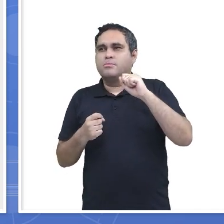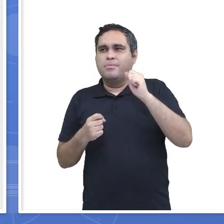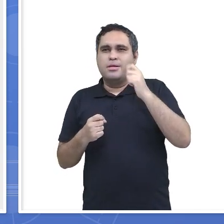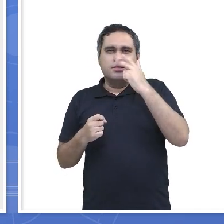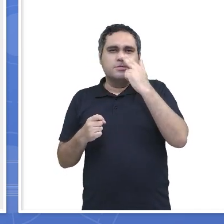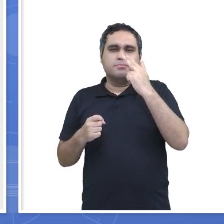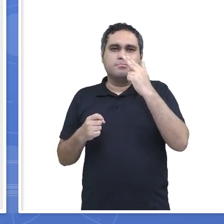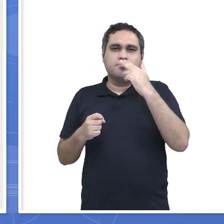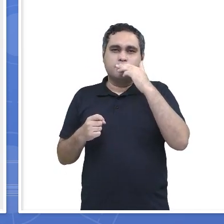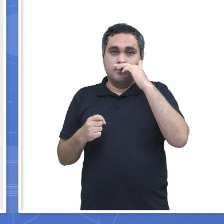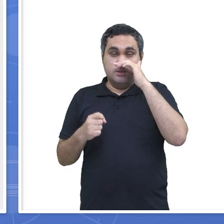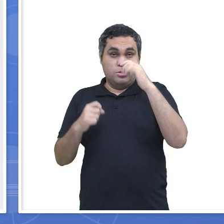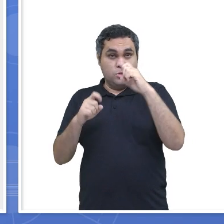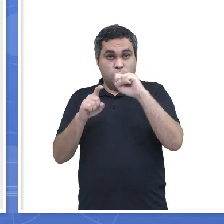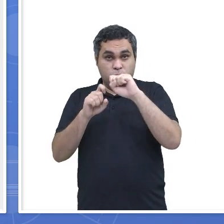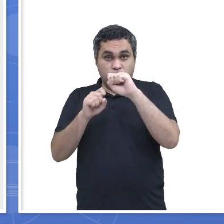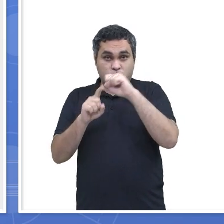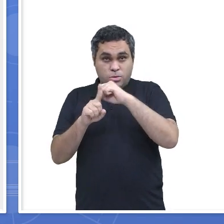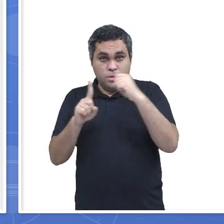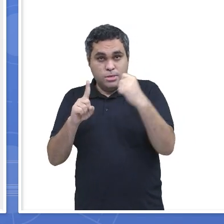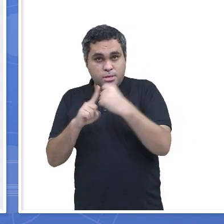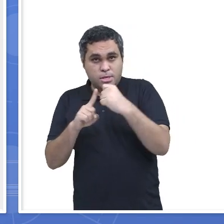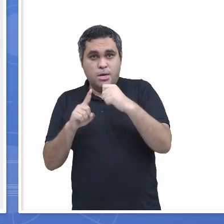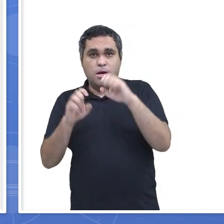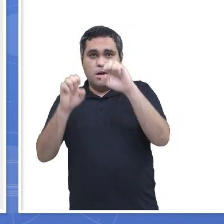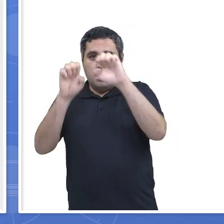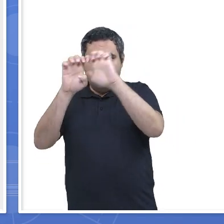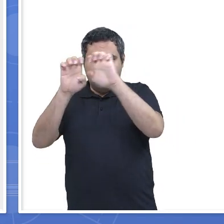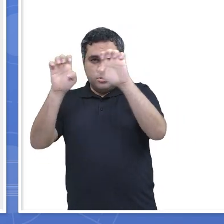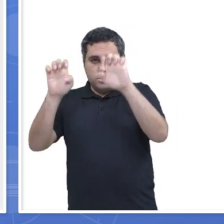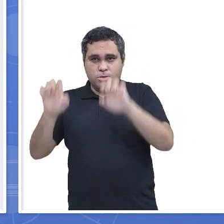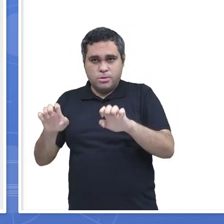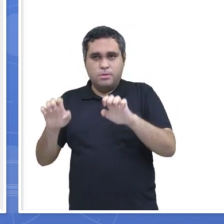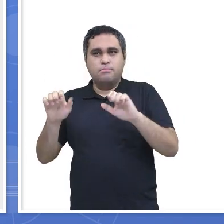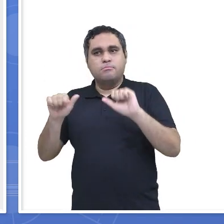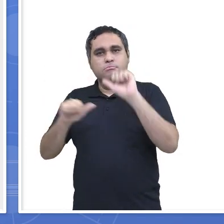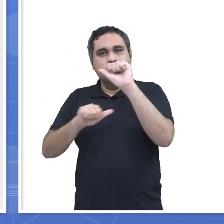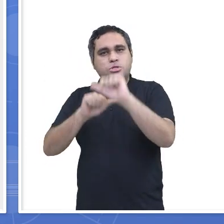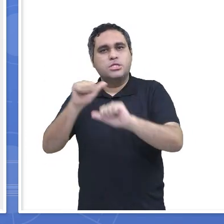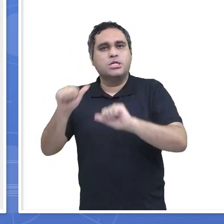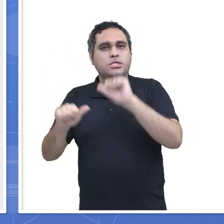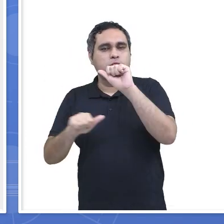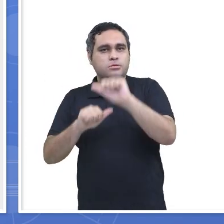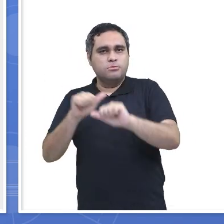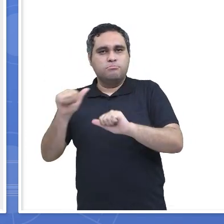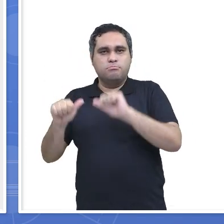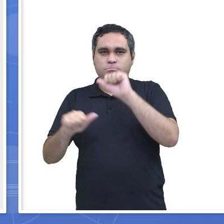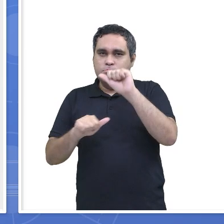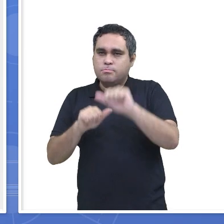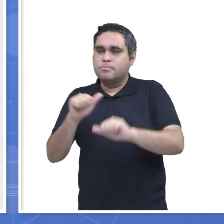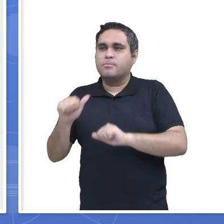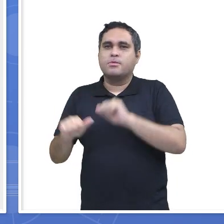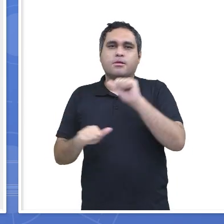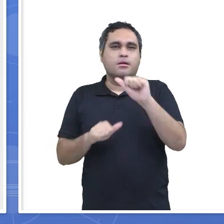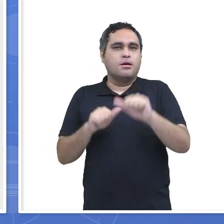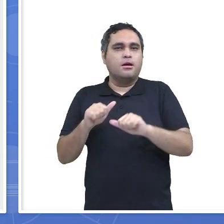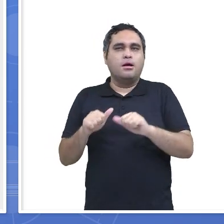e compreensões que tínhamos sobre os movimentos sociais. Os movimentos sociais vão modificando as